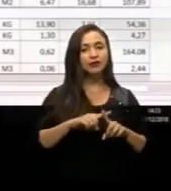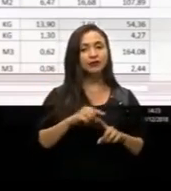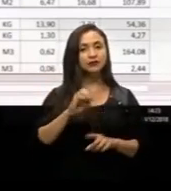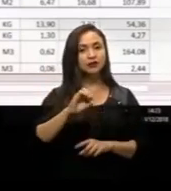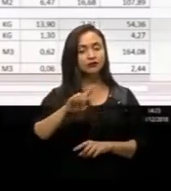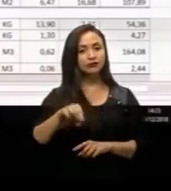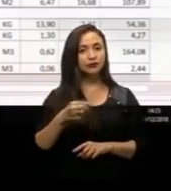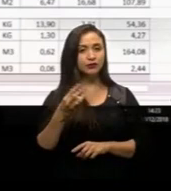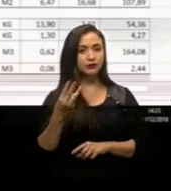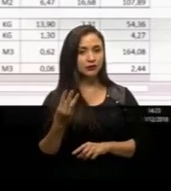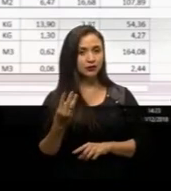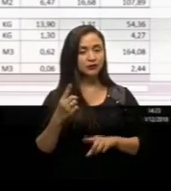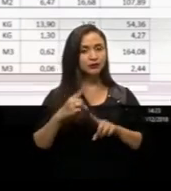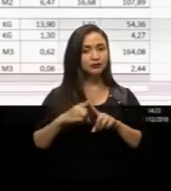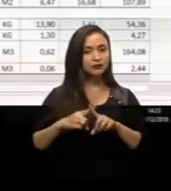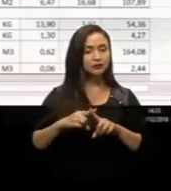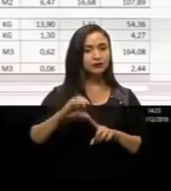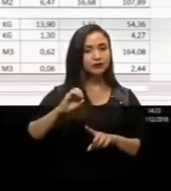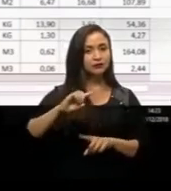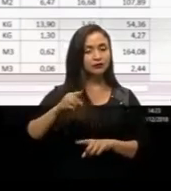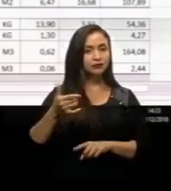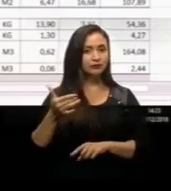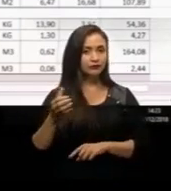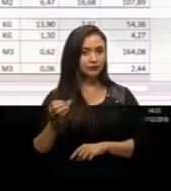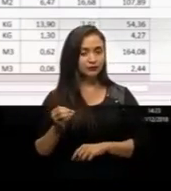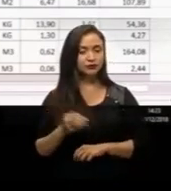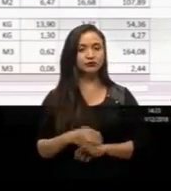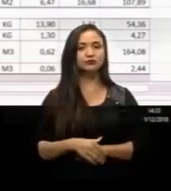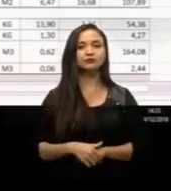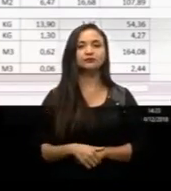vezes 0,20, que é as dimensões da minha viga.